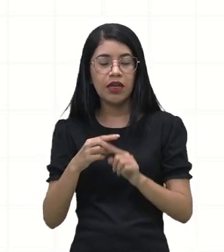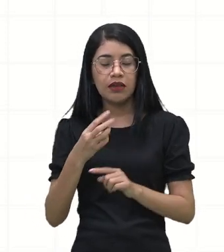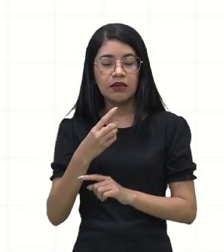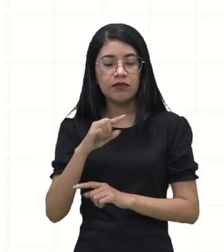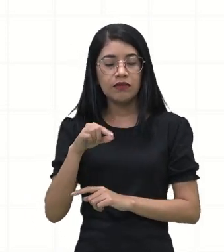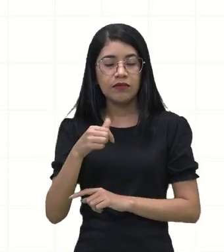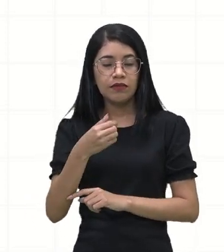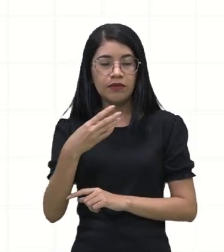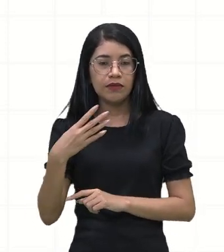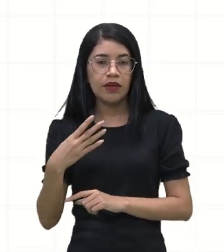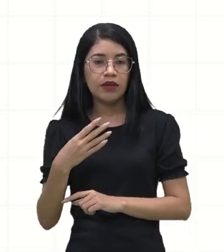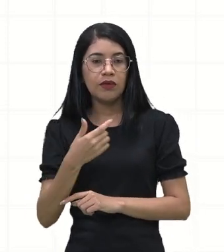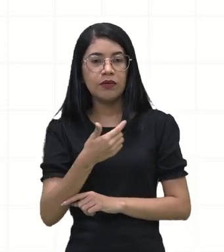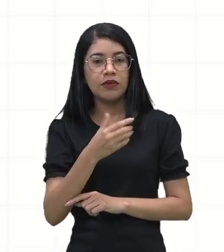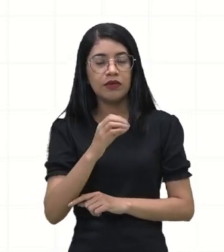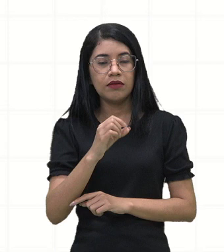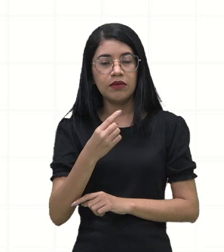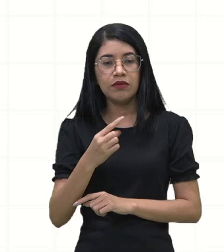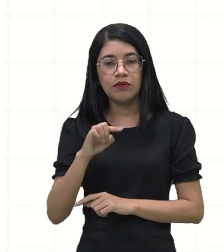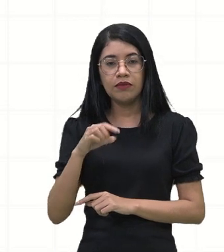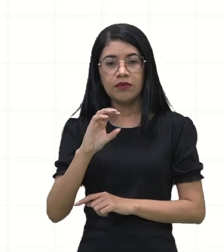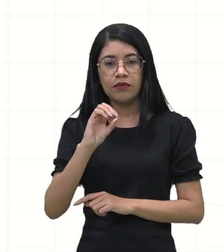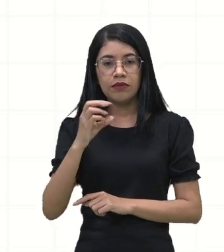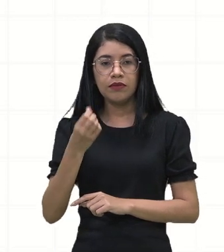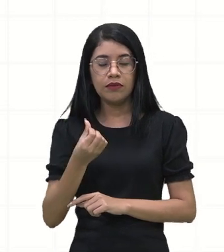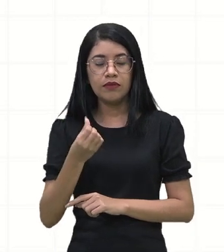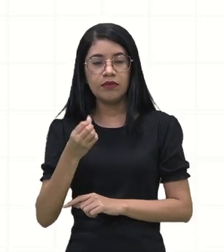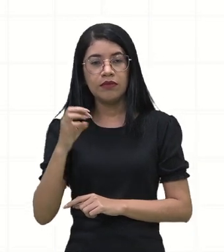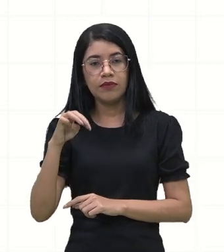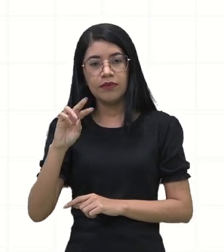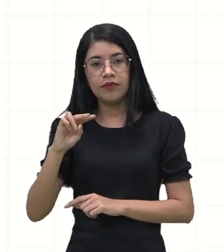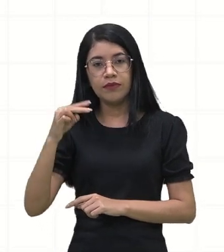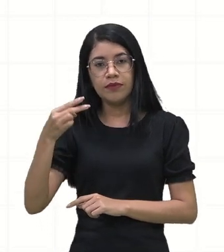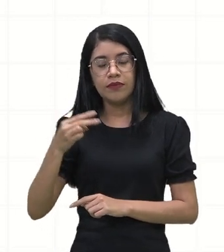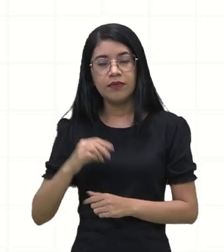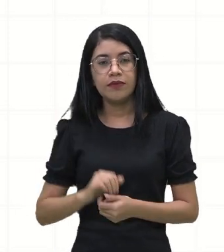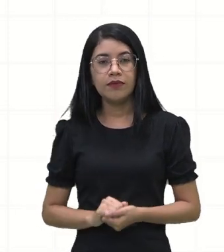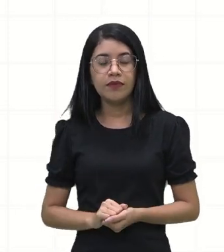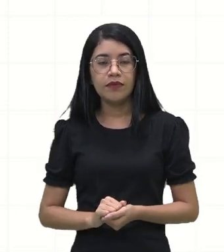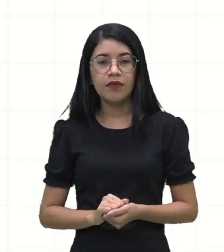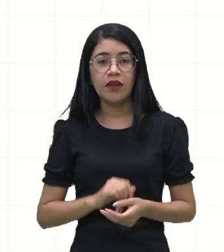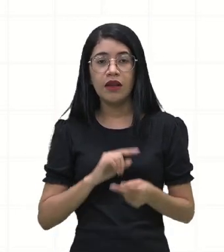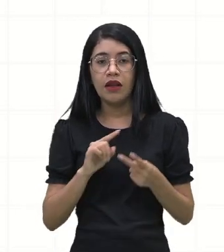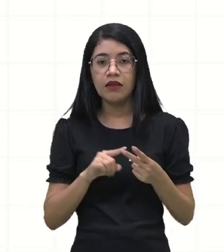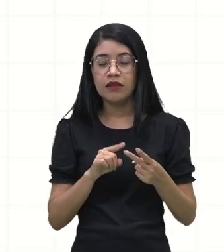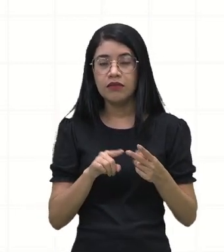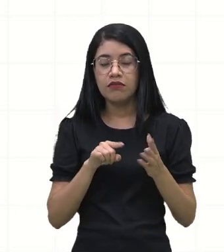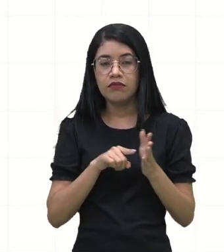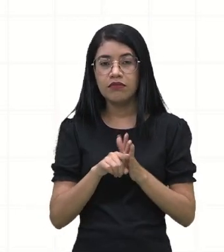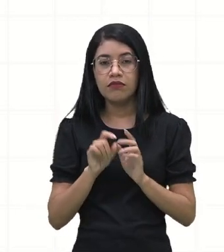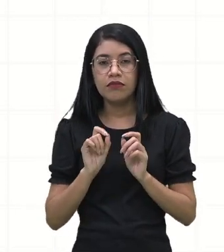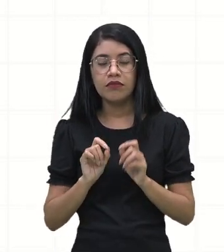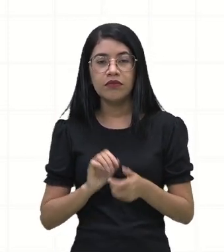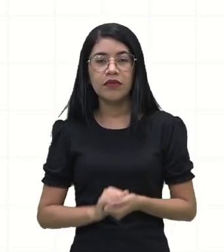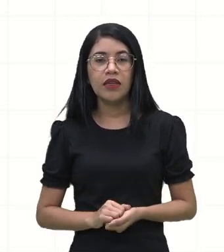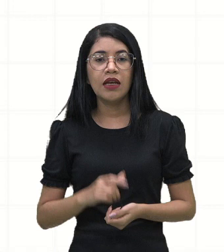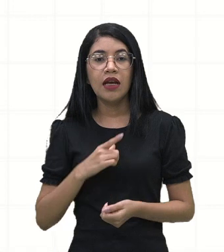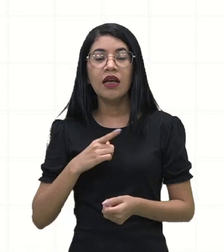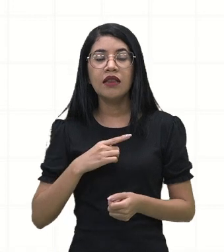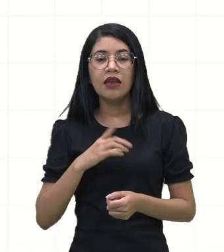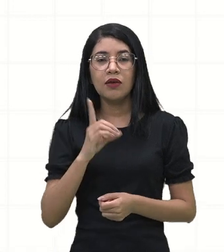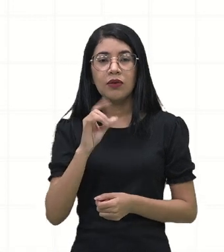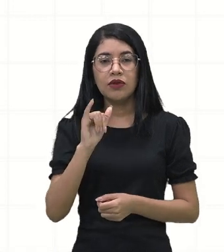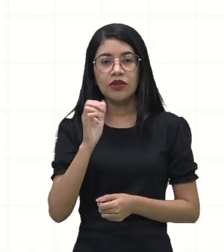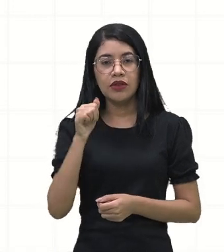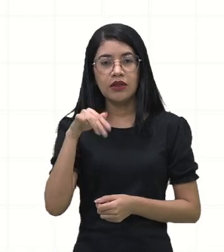tem 201,06 metros quadrados. Na segunda, nós temos o diâmetro. Então, aqui você